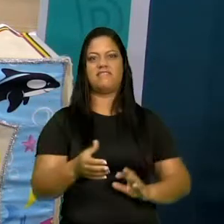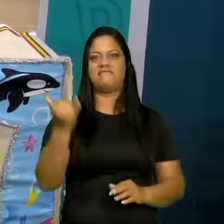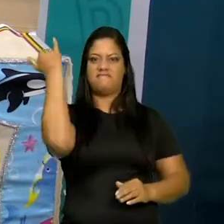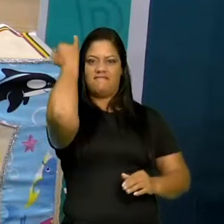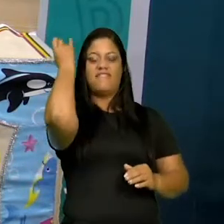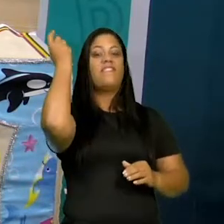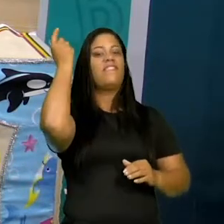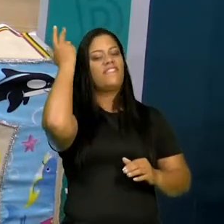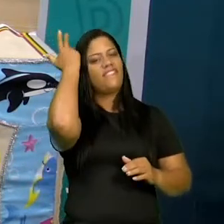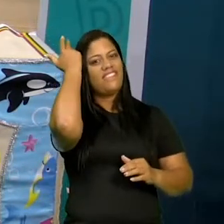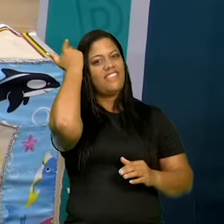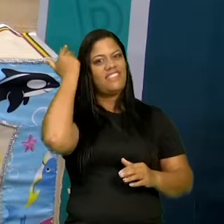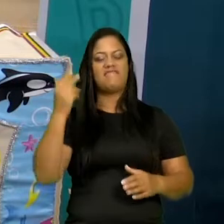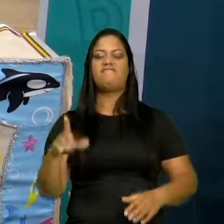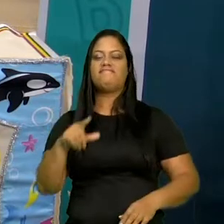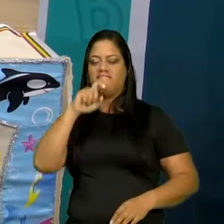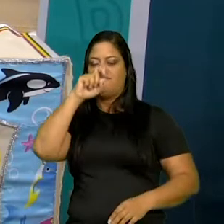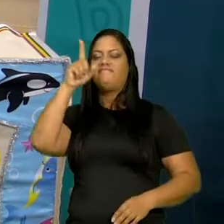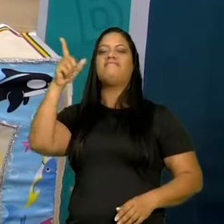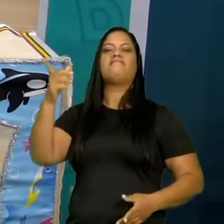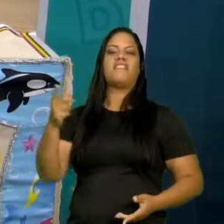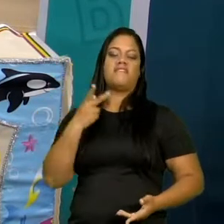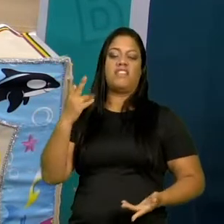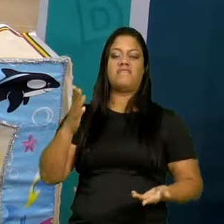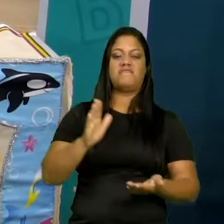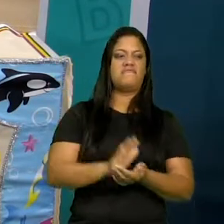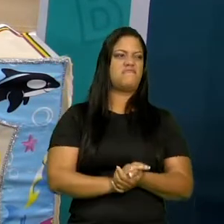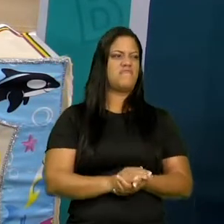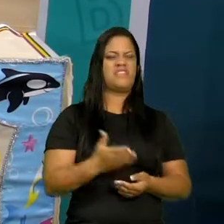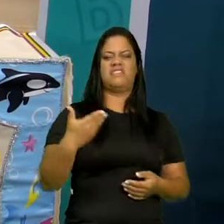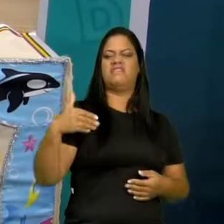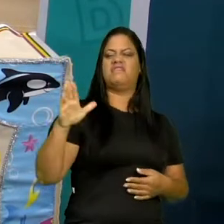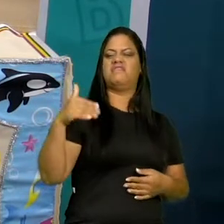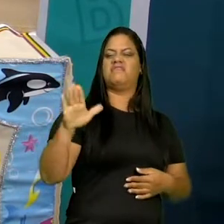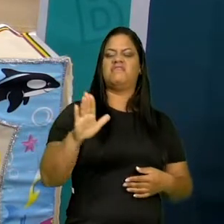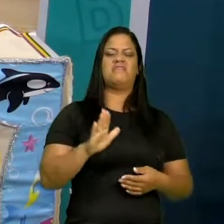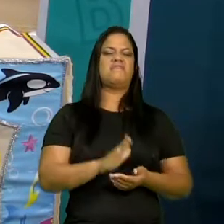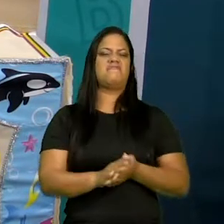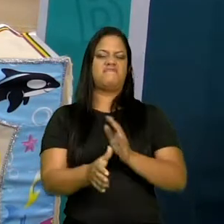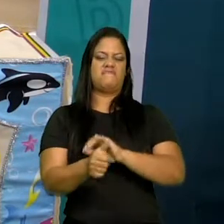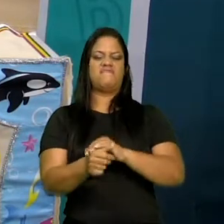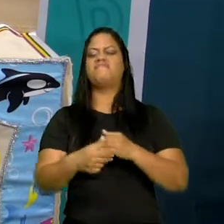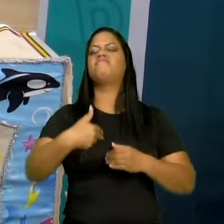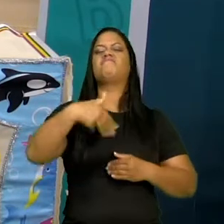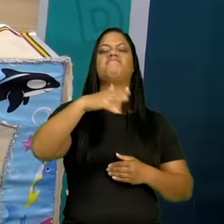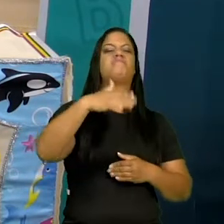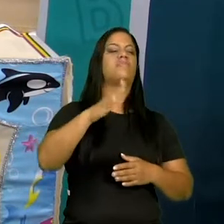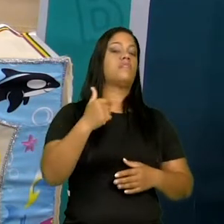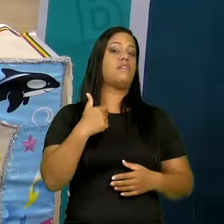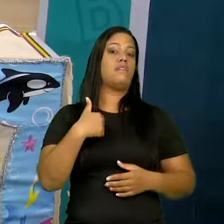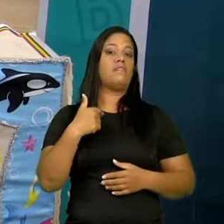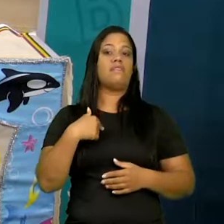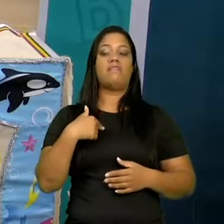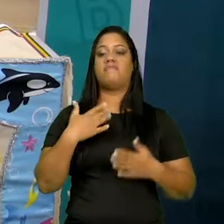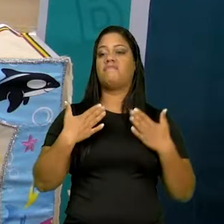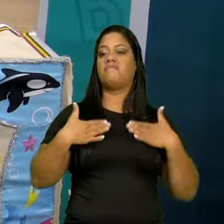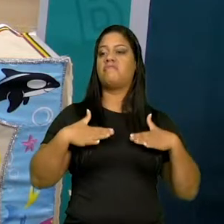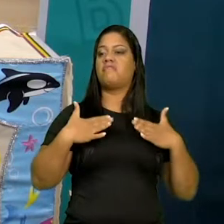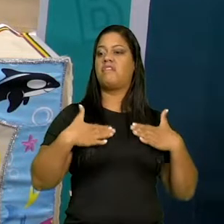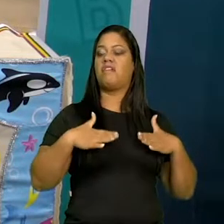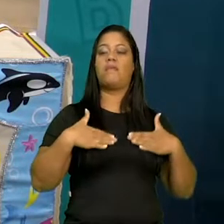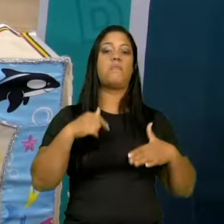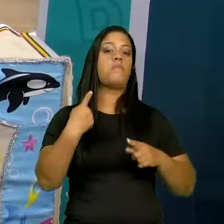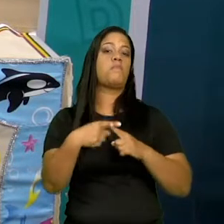se achava, ela disse assim: deixa ela ir na frente. É. Né? Eu vou devagarzinho porque